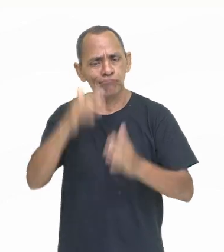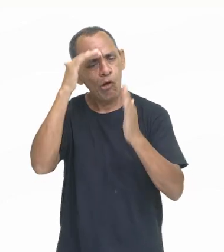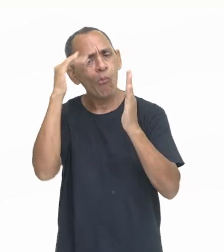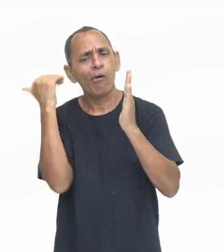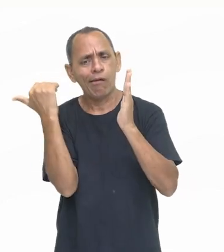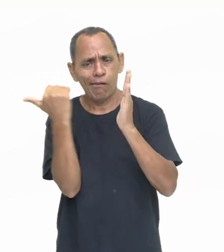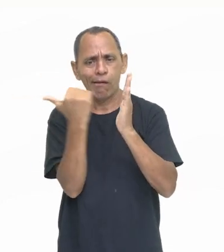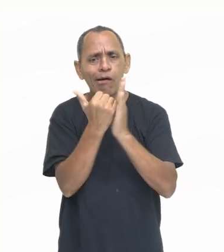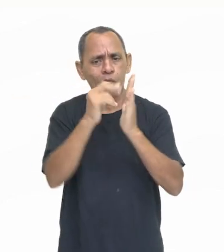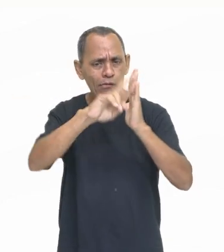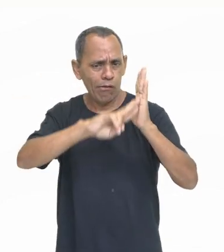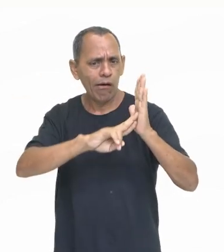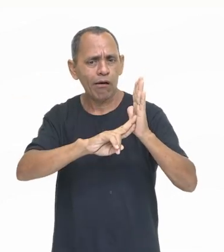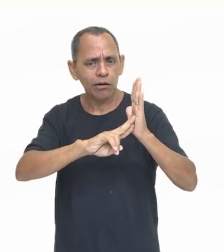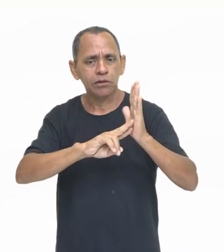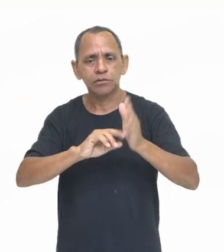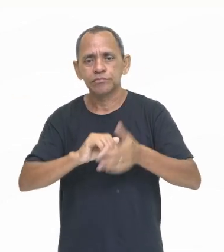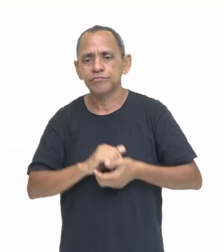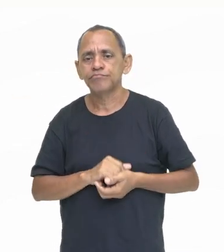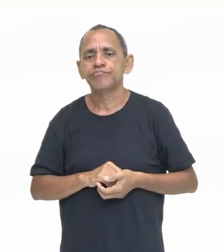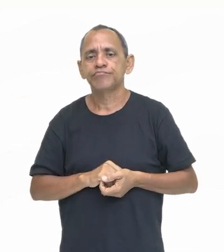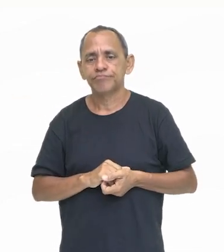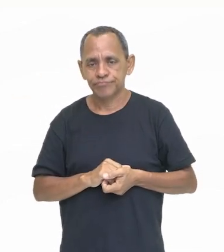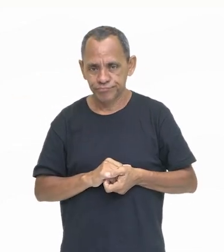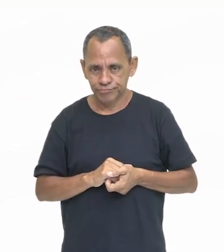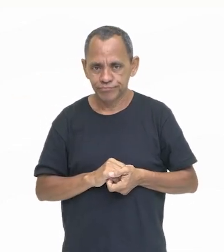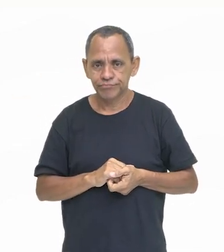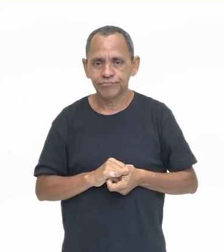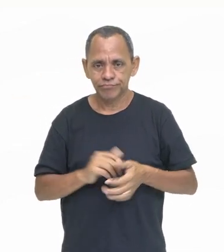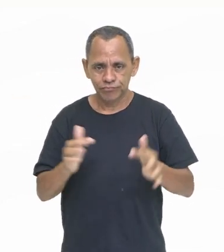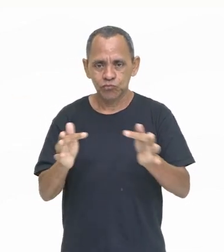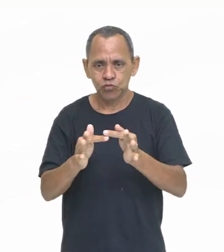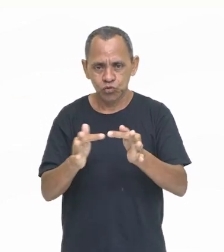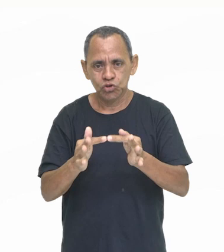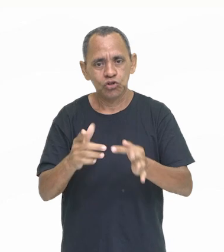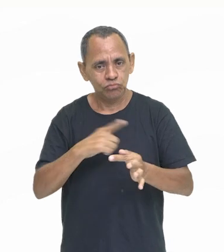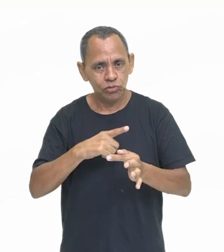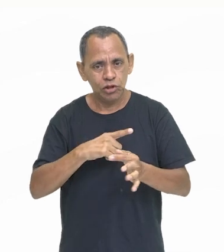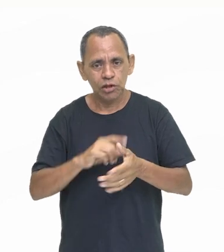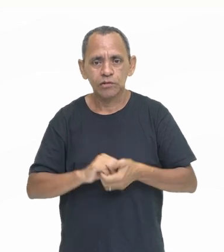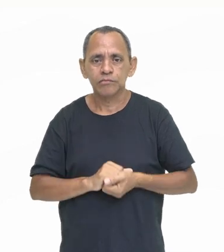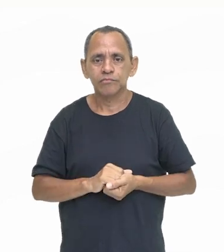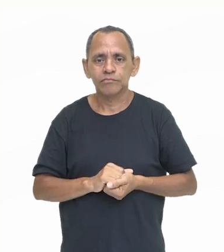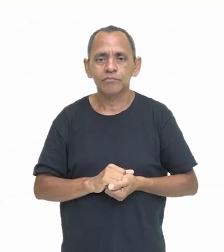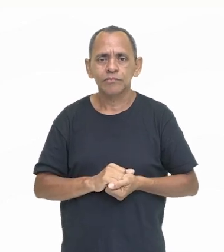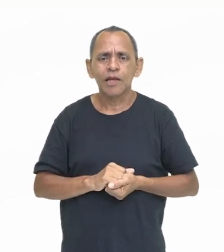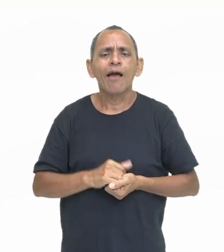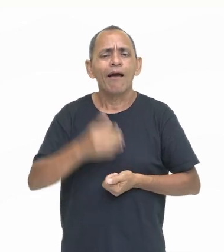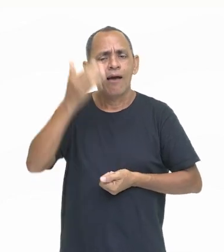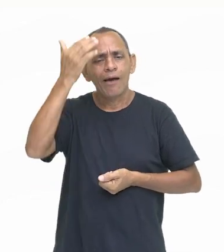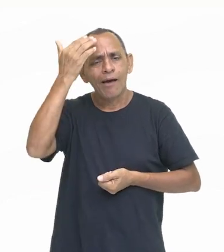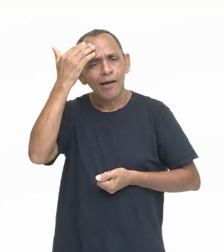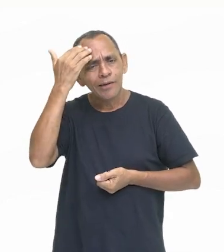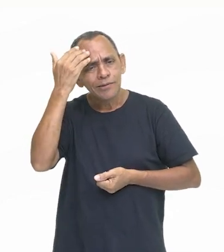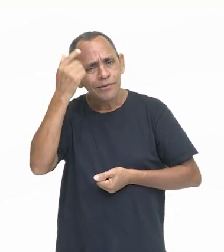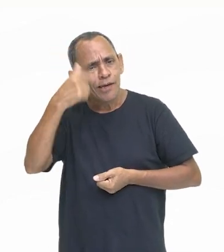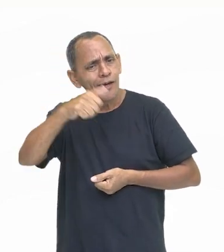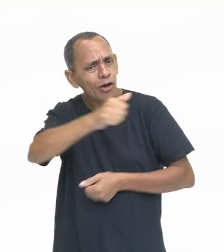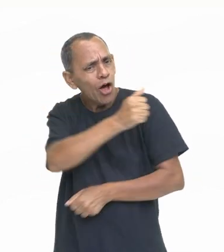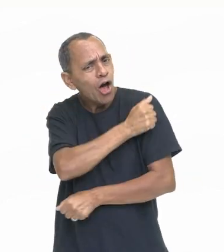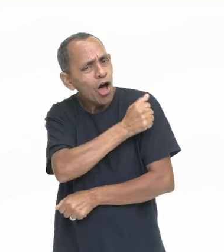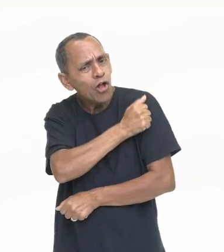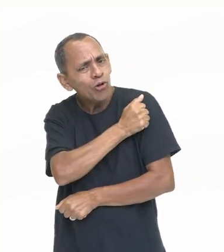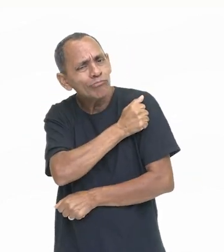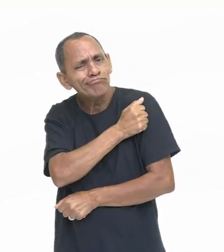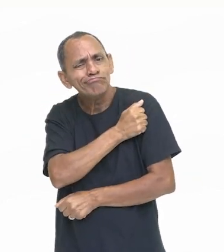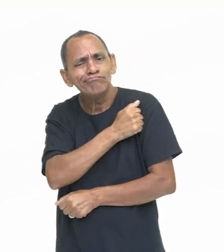duas regrinhas, então é um exemplo de função. Mas eu sei que o nosso aluno está prestando atenção agora, ele deve